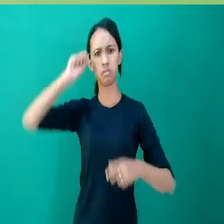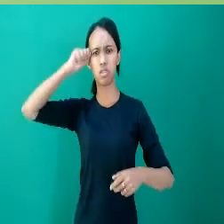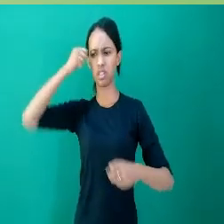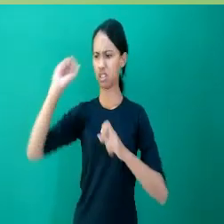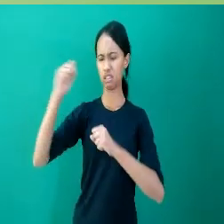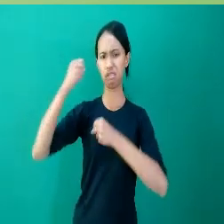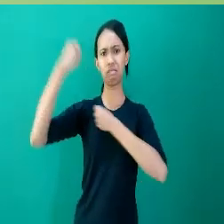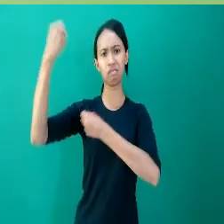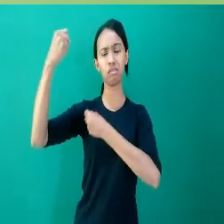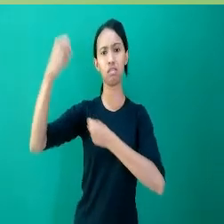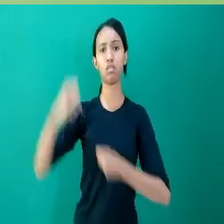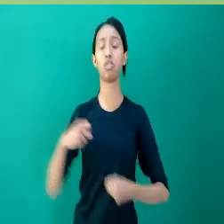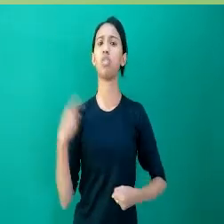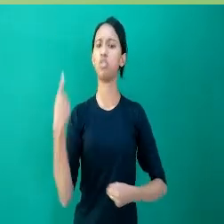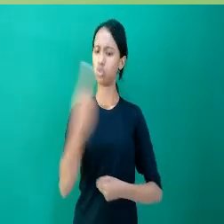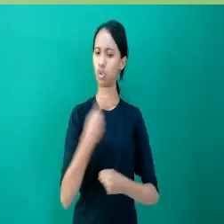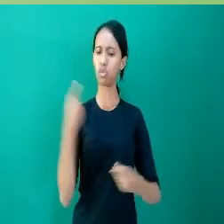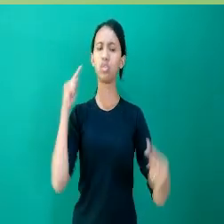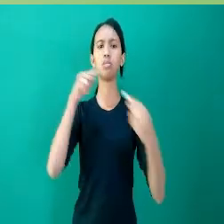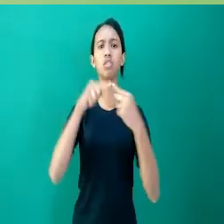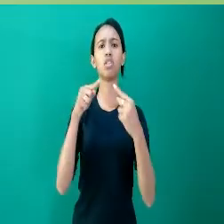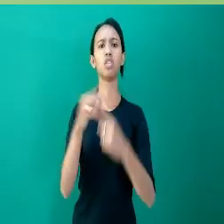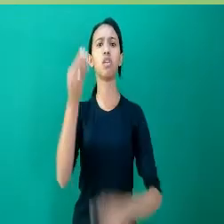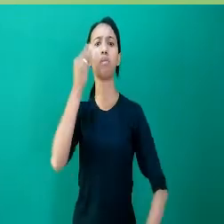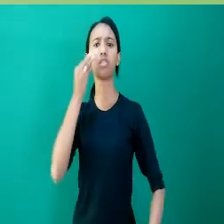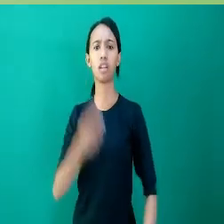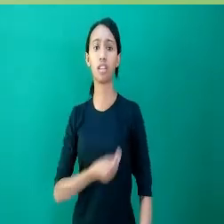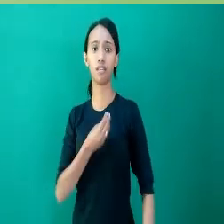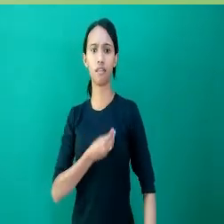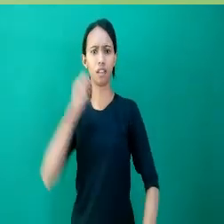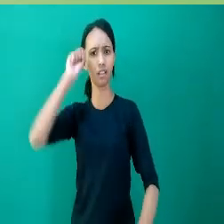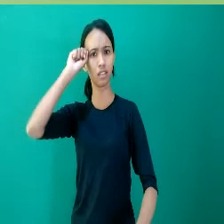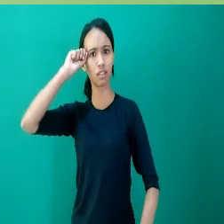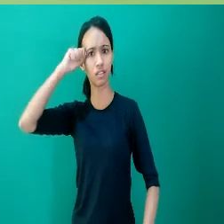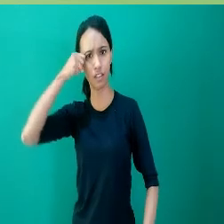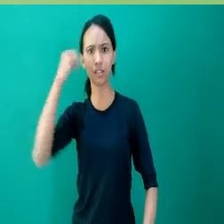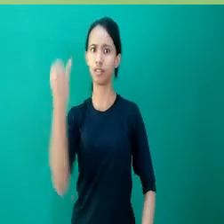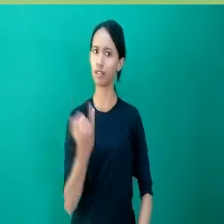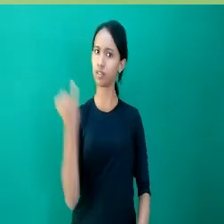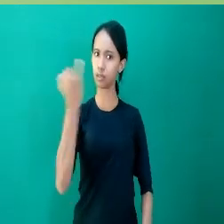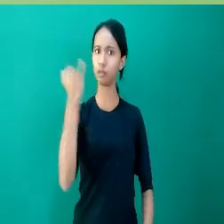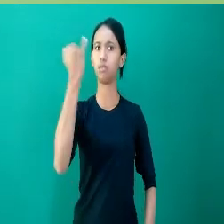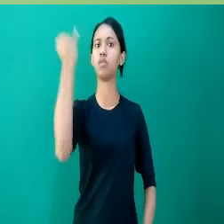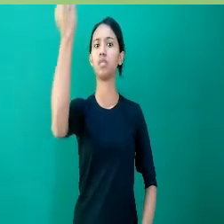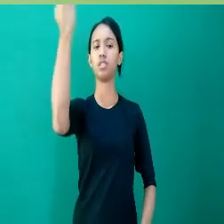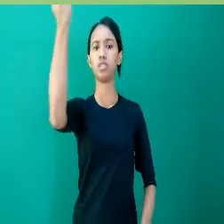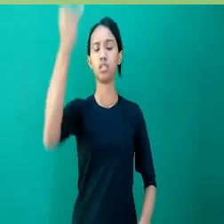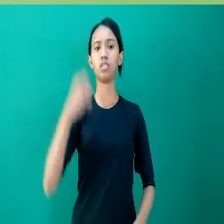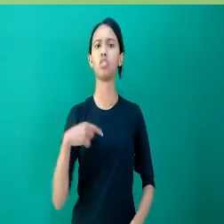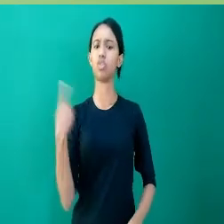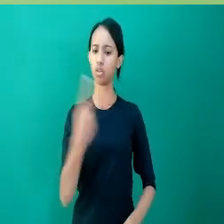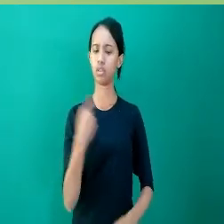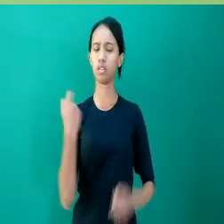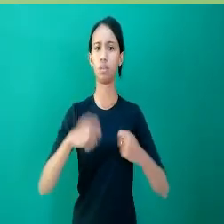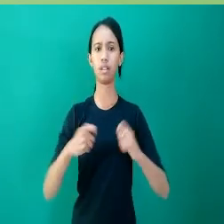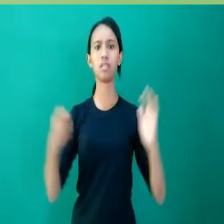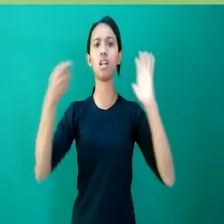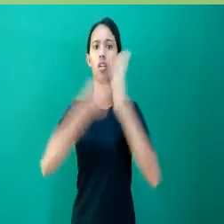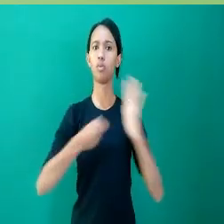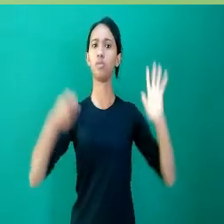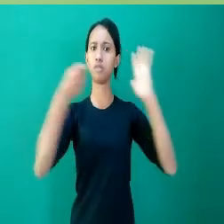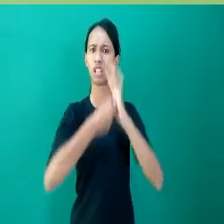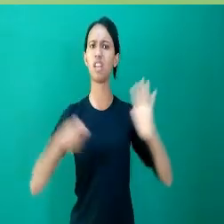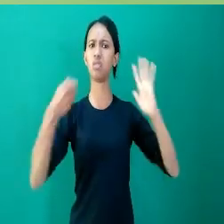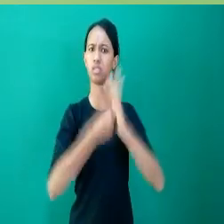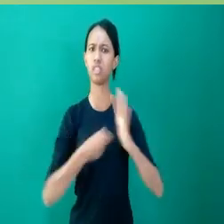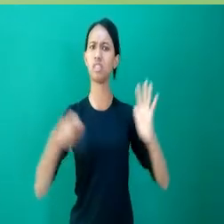negras. Nosso gesto é de dizer que vidas negras importam, e que nós estamos aqui combatendo